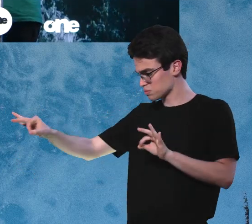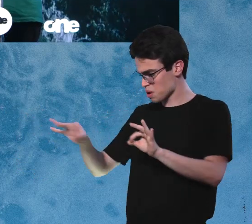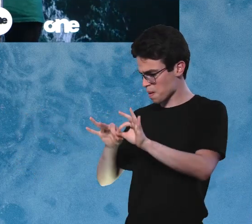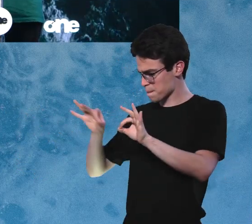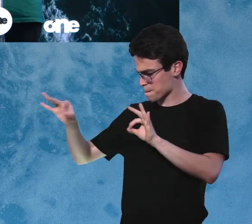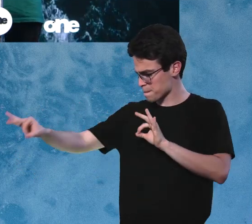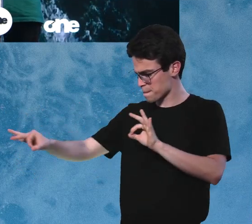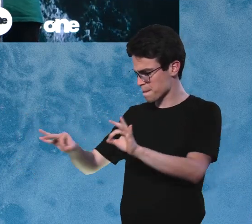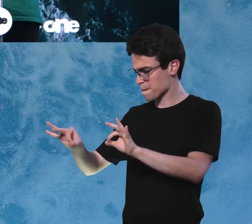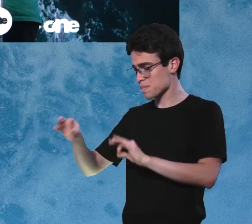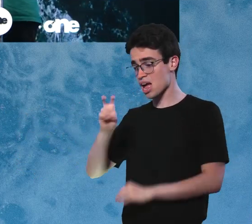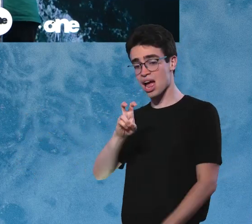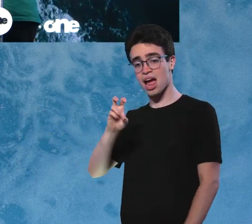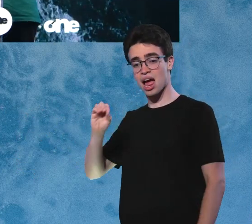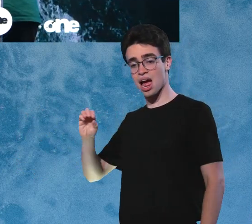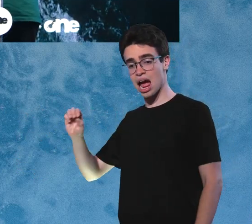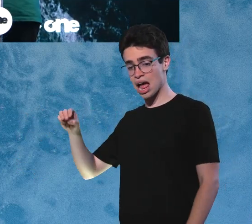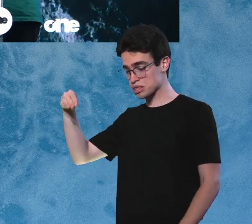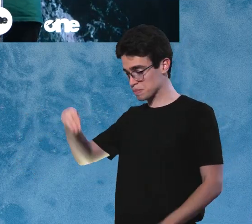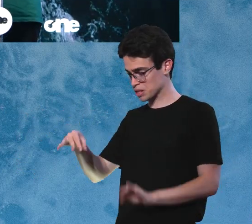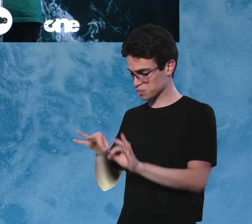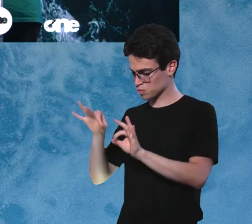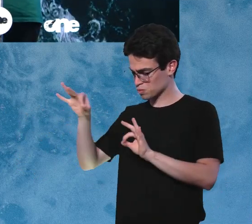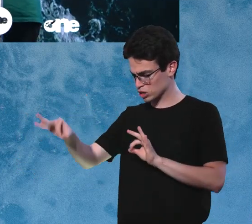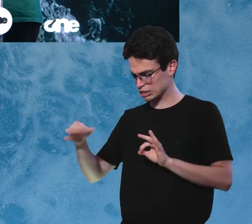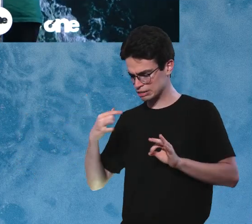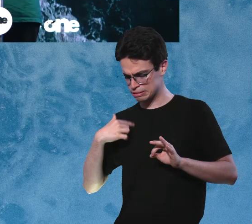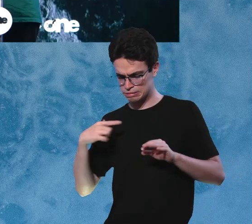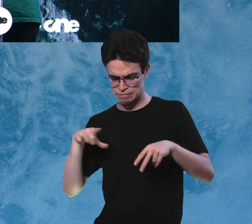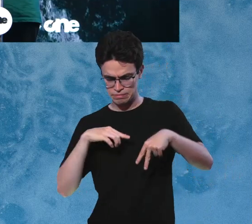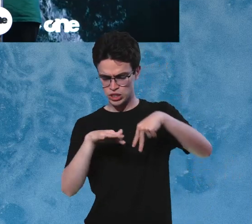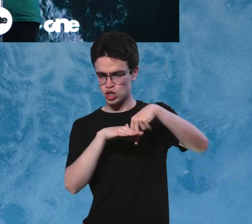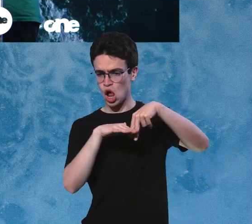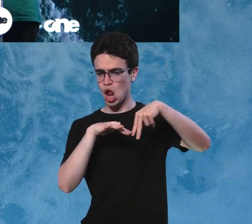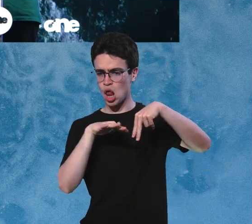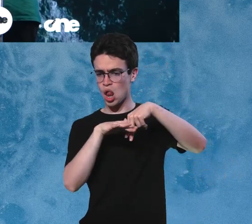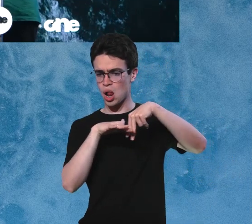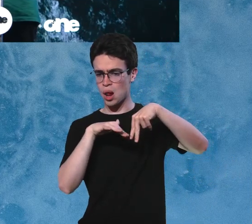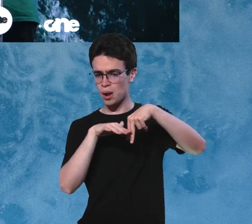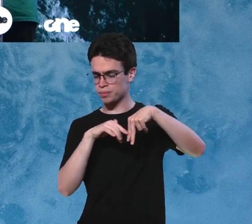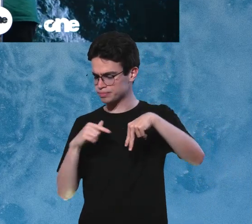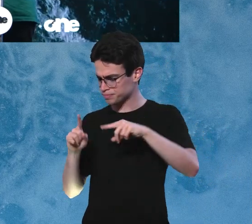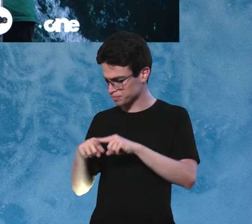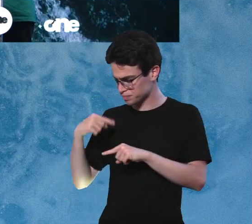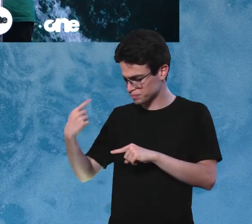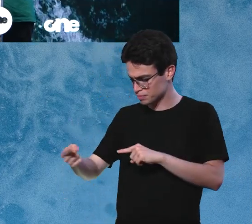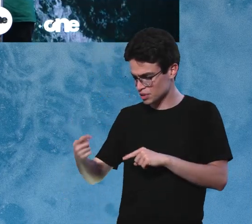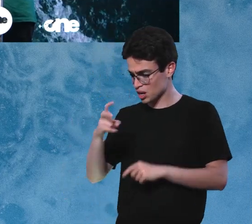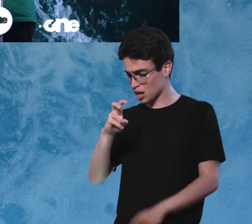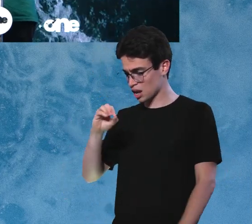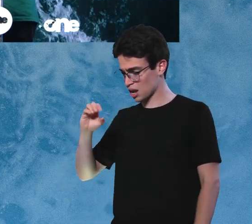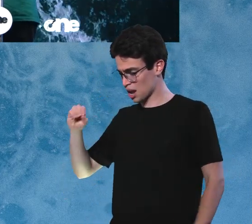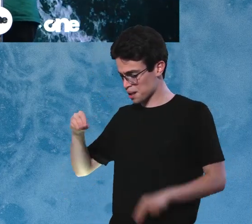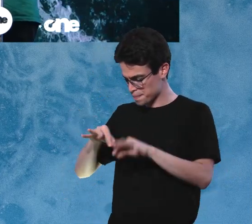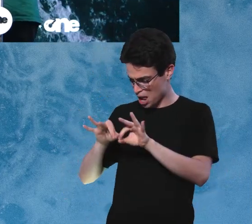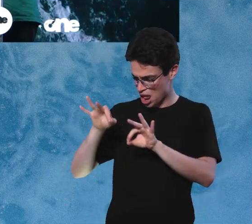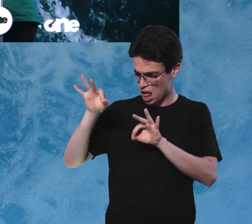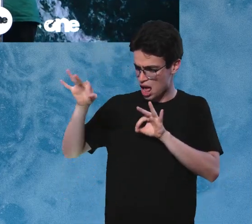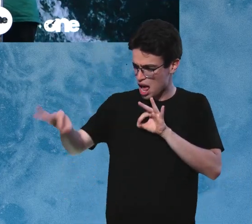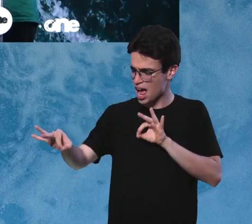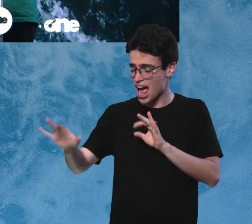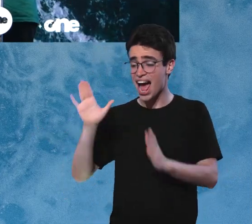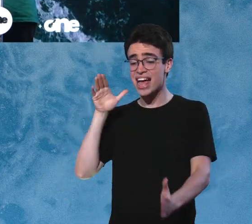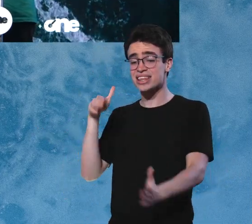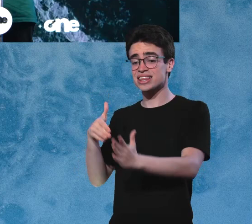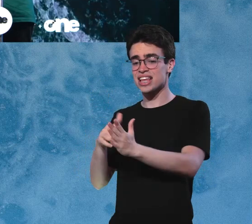500 metros, e levou-me pela água que batia no tornozelo. Ele mediu mais 500 metros, e levou-me pela